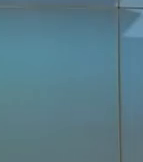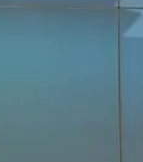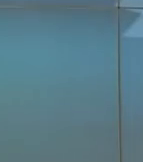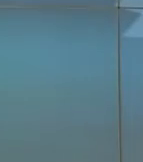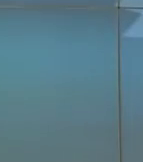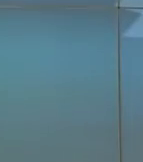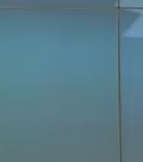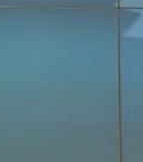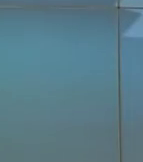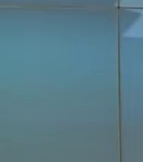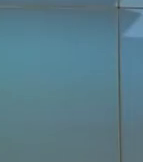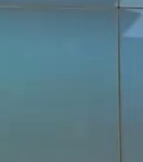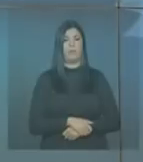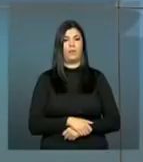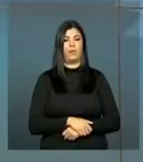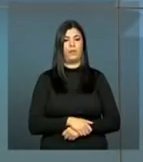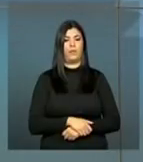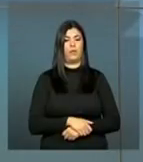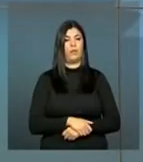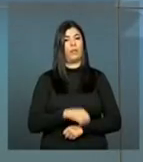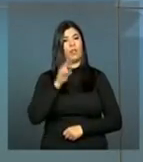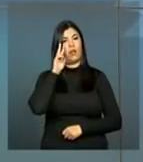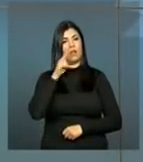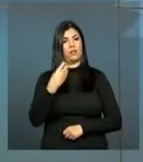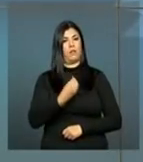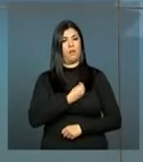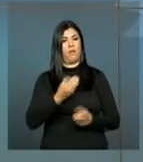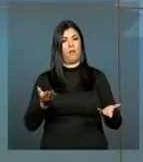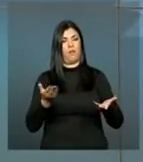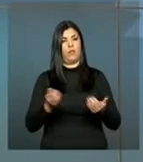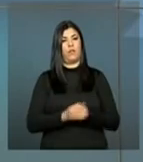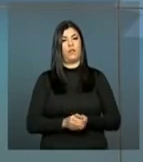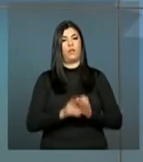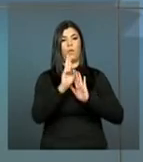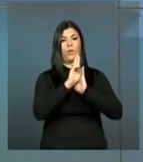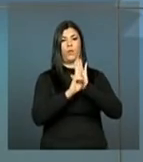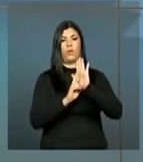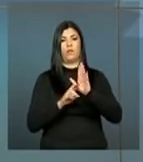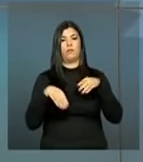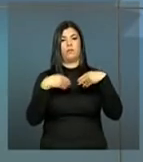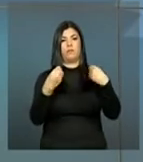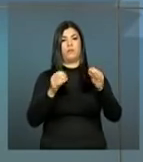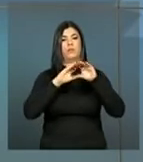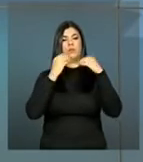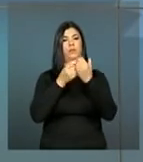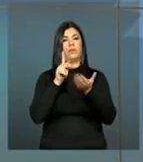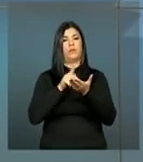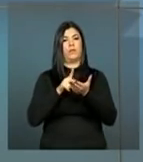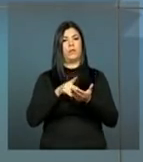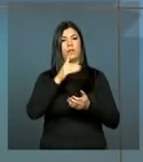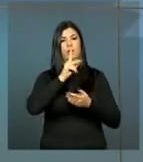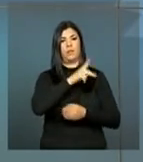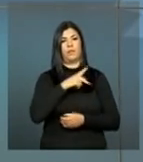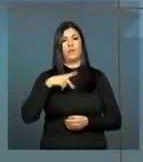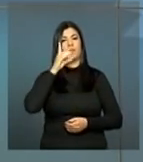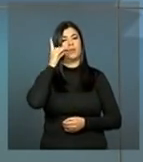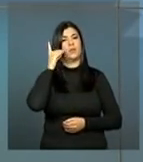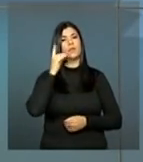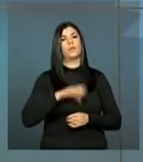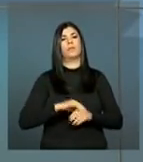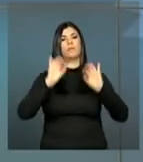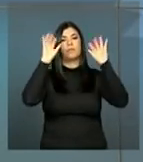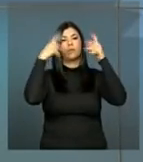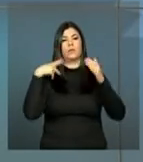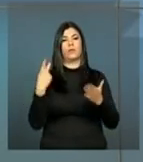ato você assistiu ao vivo a entrega do relatório final da comissão nacional da verdade a presidenta Dilma russeff a cerimônia